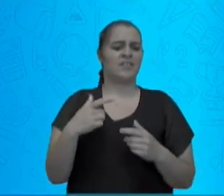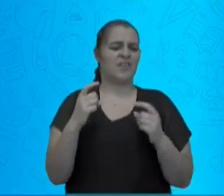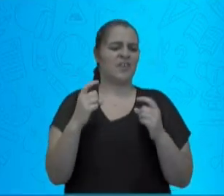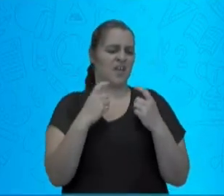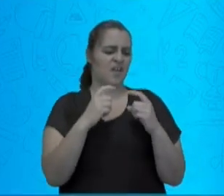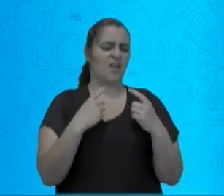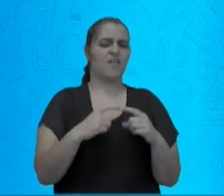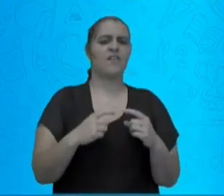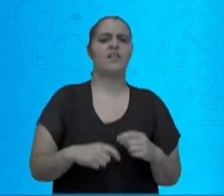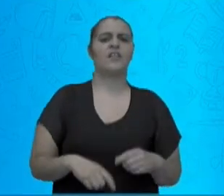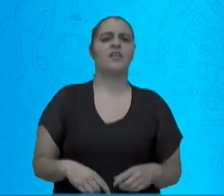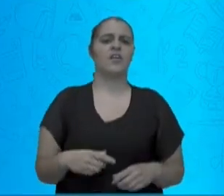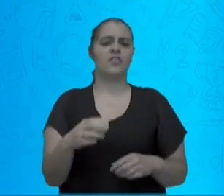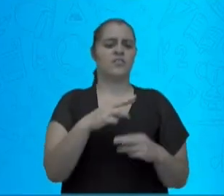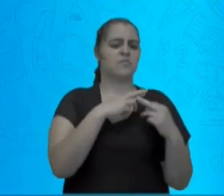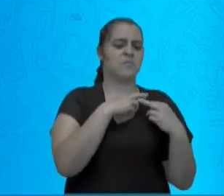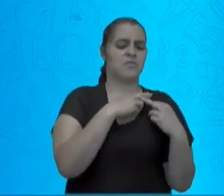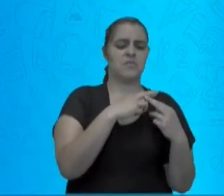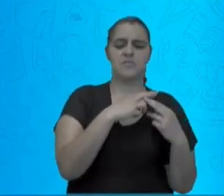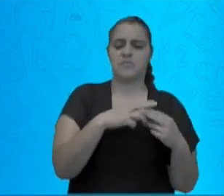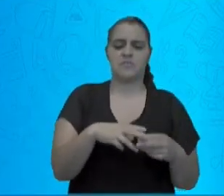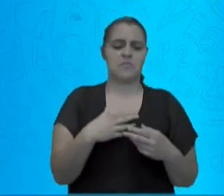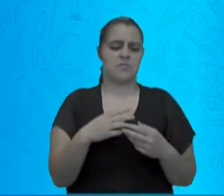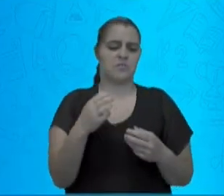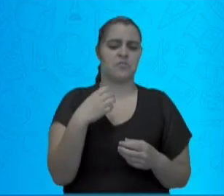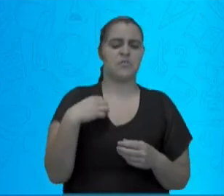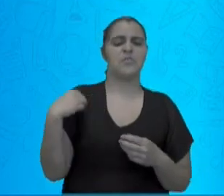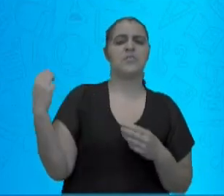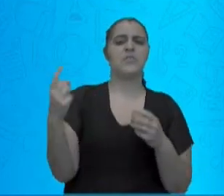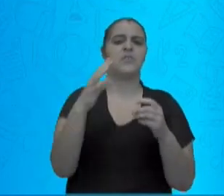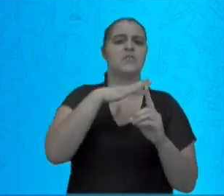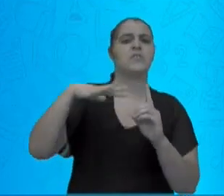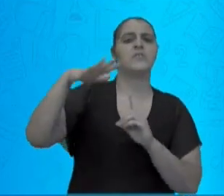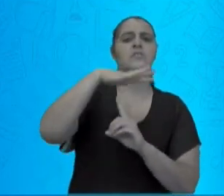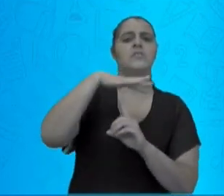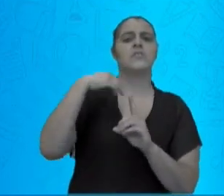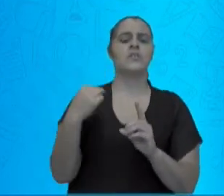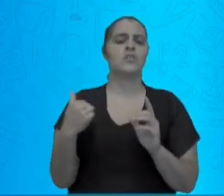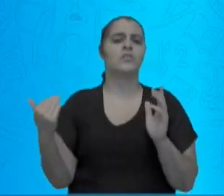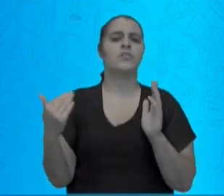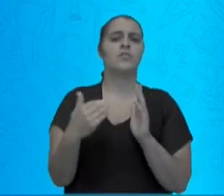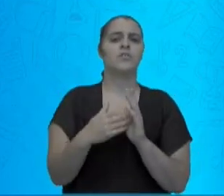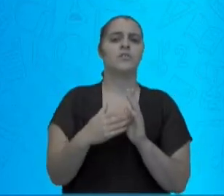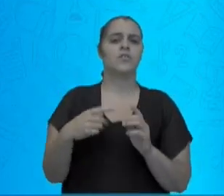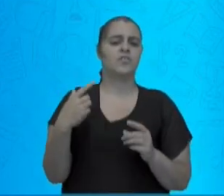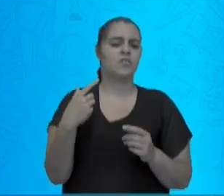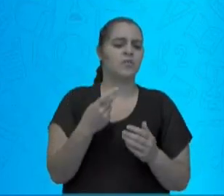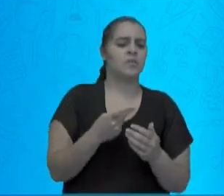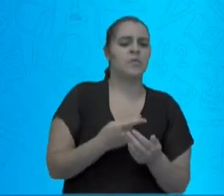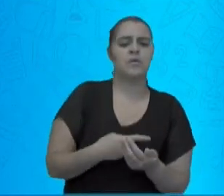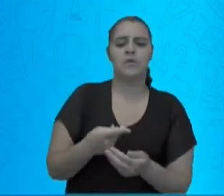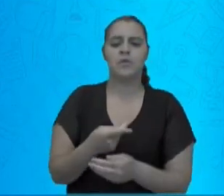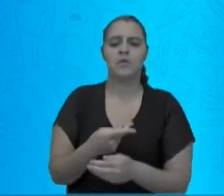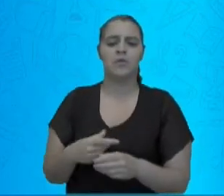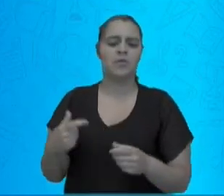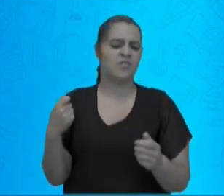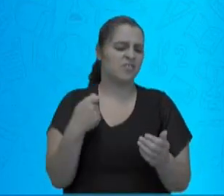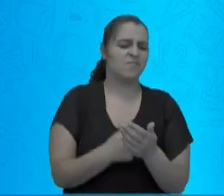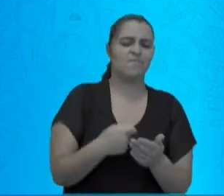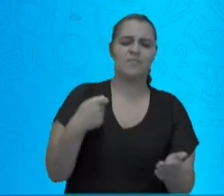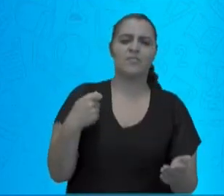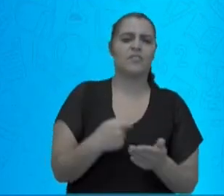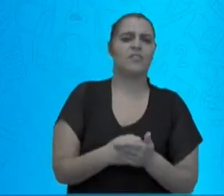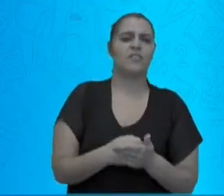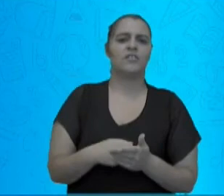de ordem religiosa, de ordem social. Eles buscam, eles ainda lutam. Eles têm